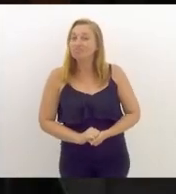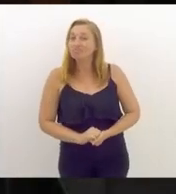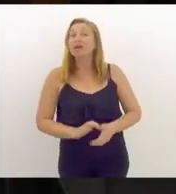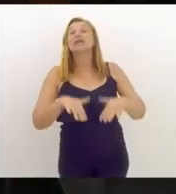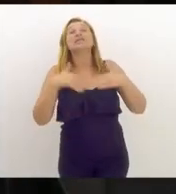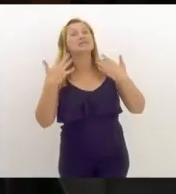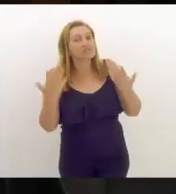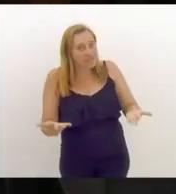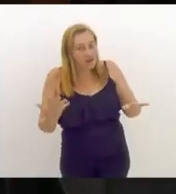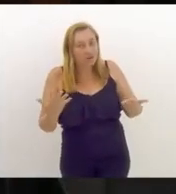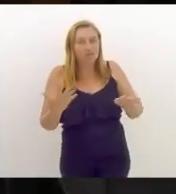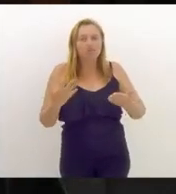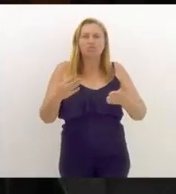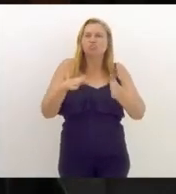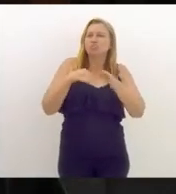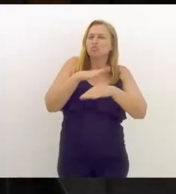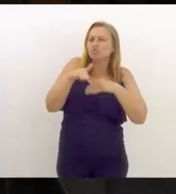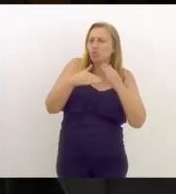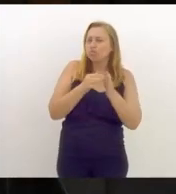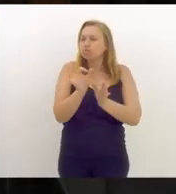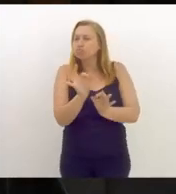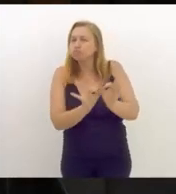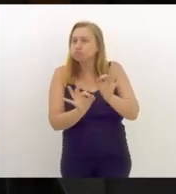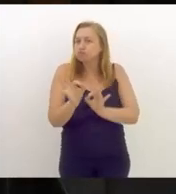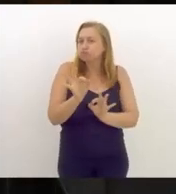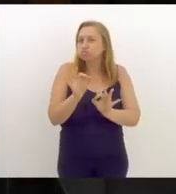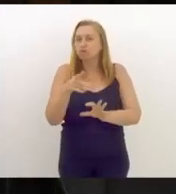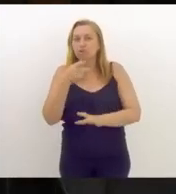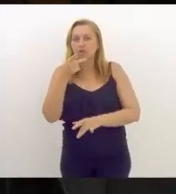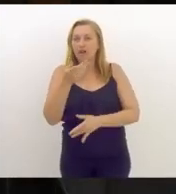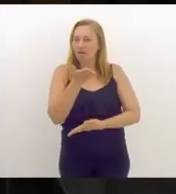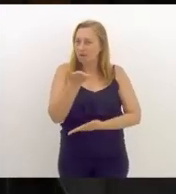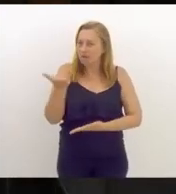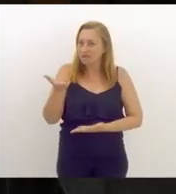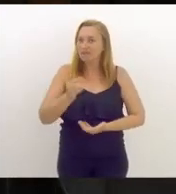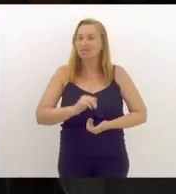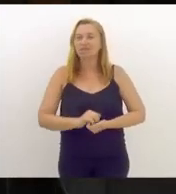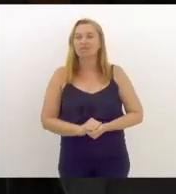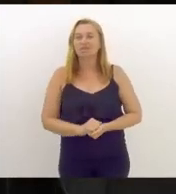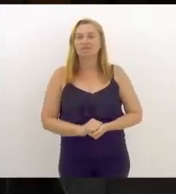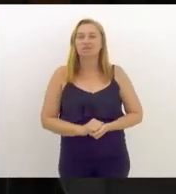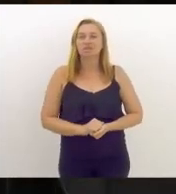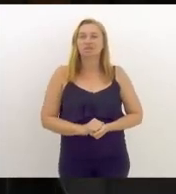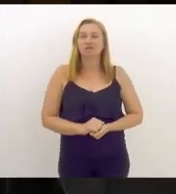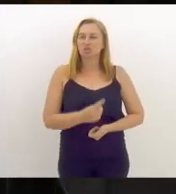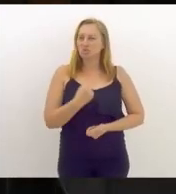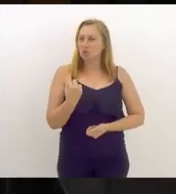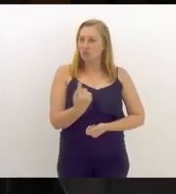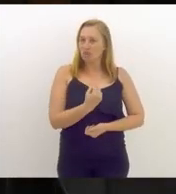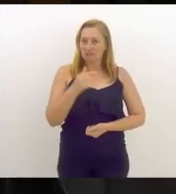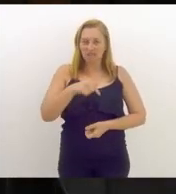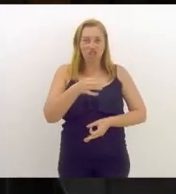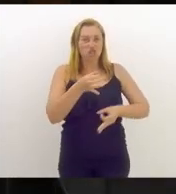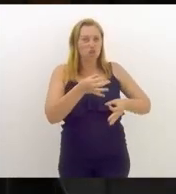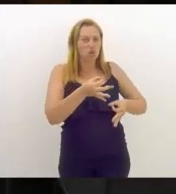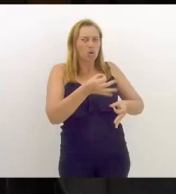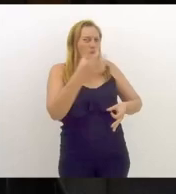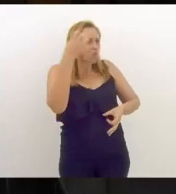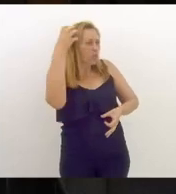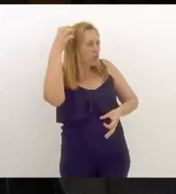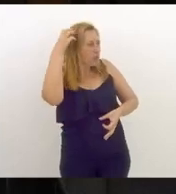então eu fiz todo esse preâmbulo para dizer que aqui a gente não tá julgando